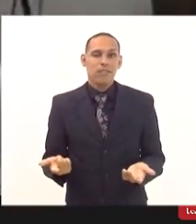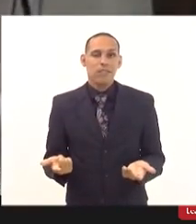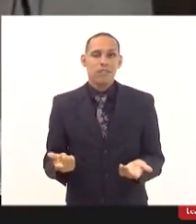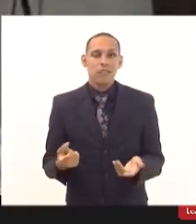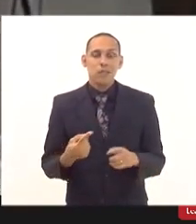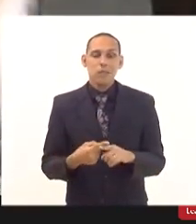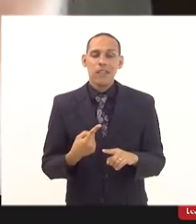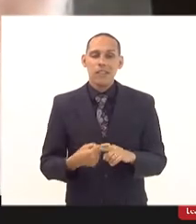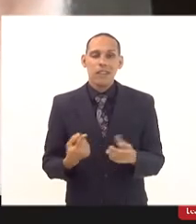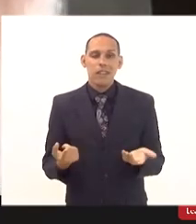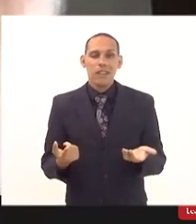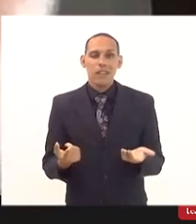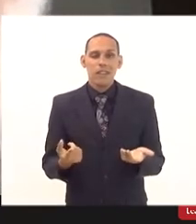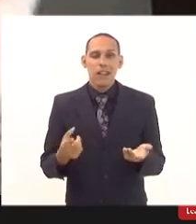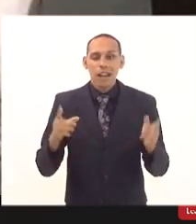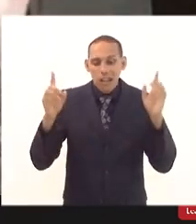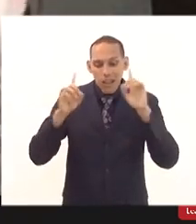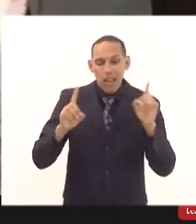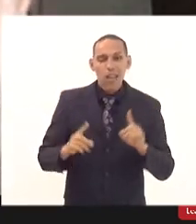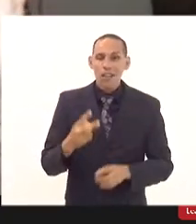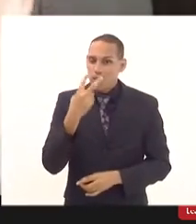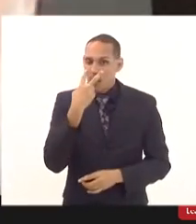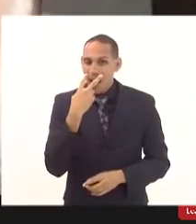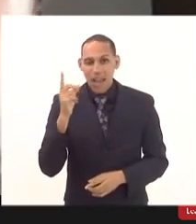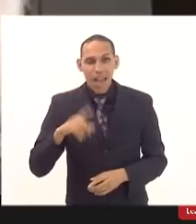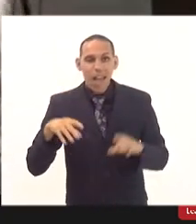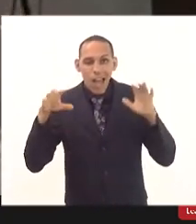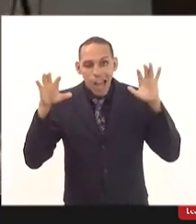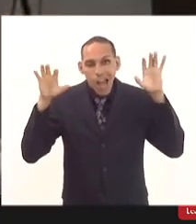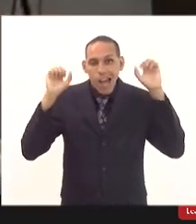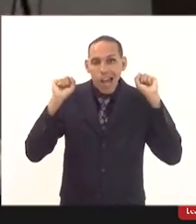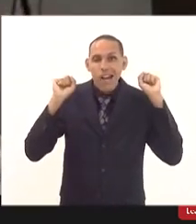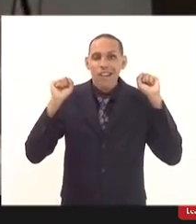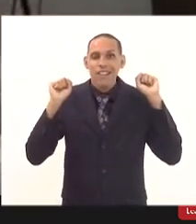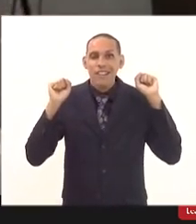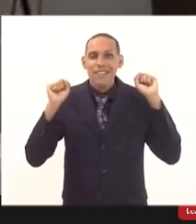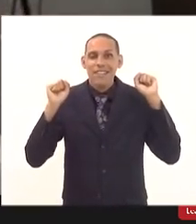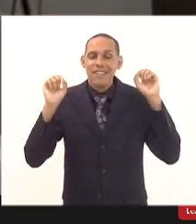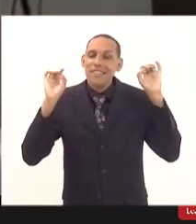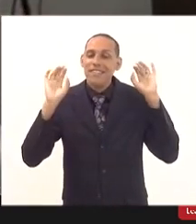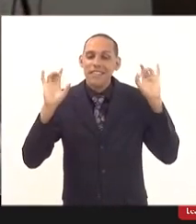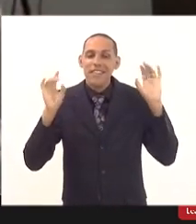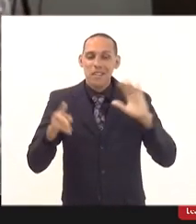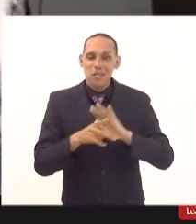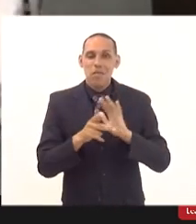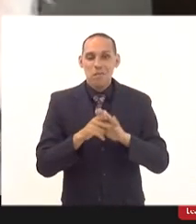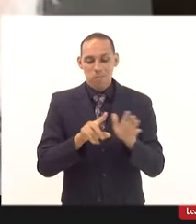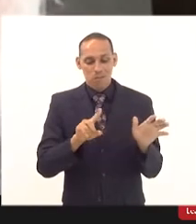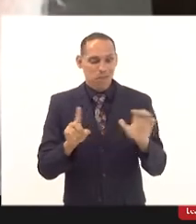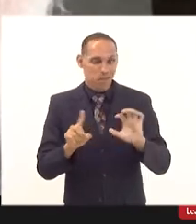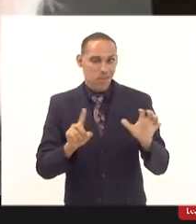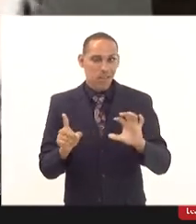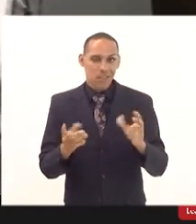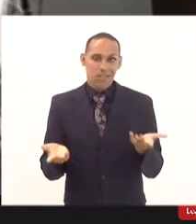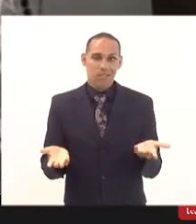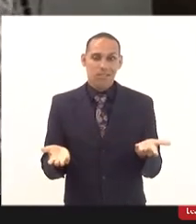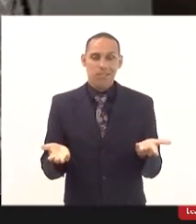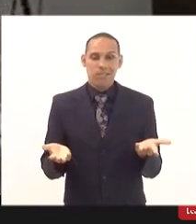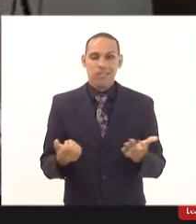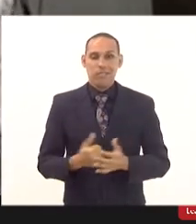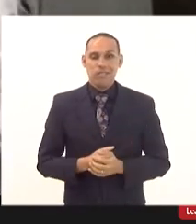é porque o diferente do Sol é o 20 tipo ouvinte por Excelência da rádio e